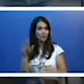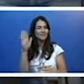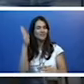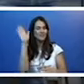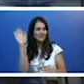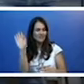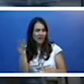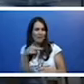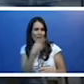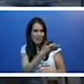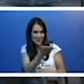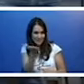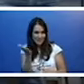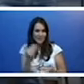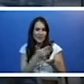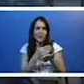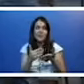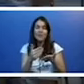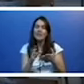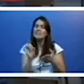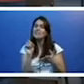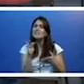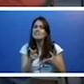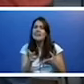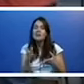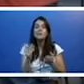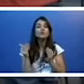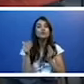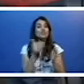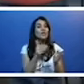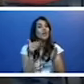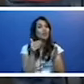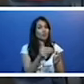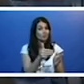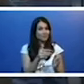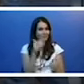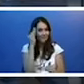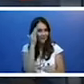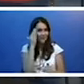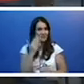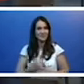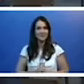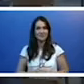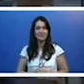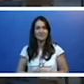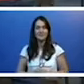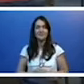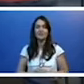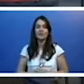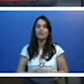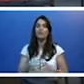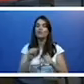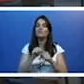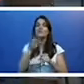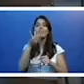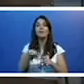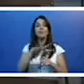vocês, que ela é diretamente proporcional. Vou montar a tabelinha aqui para vocês